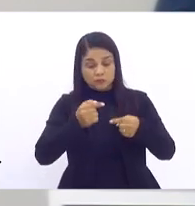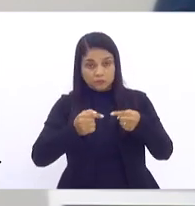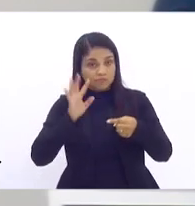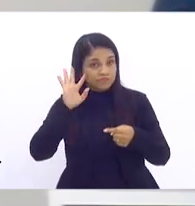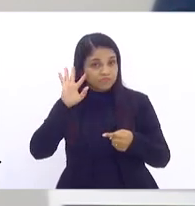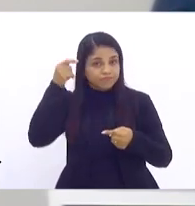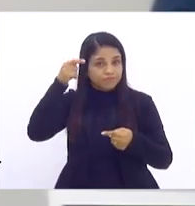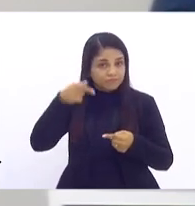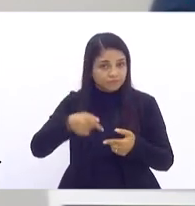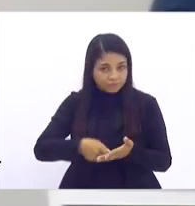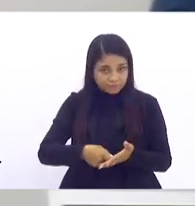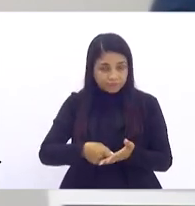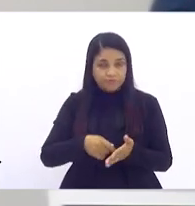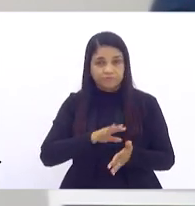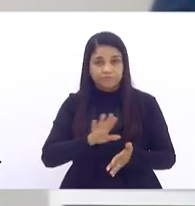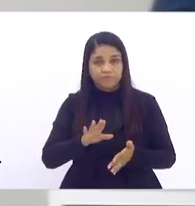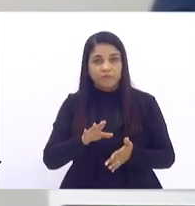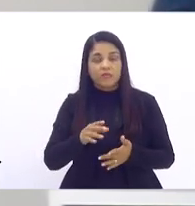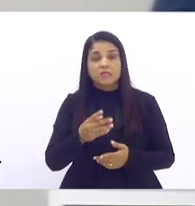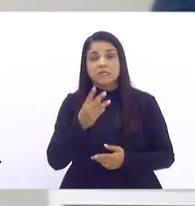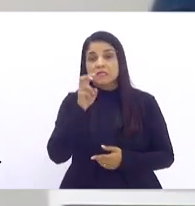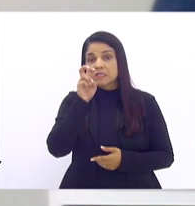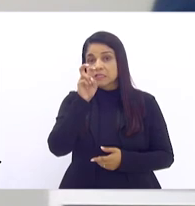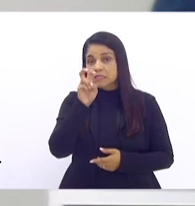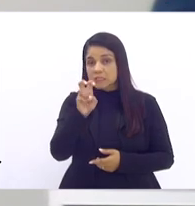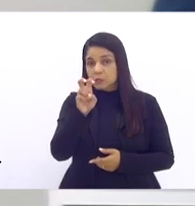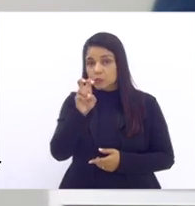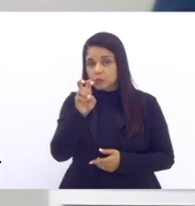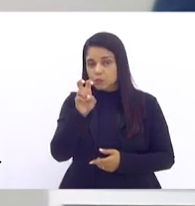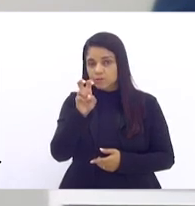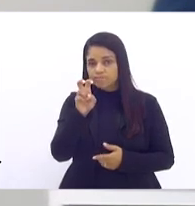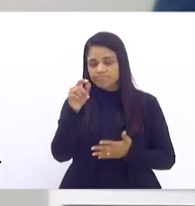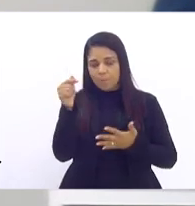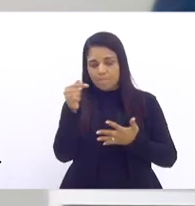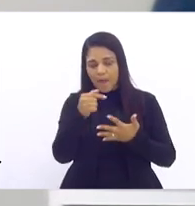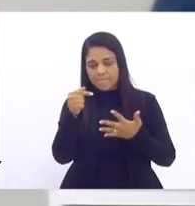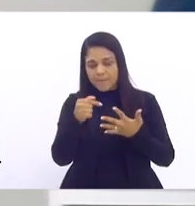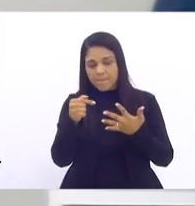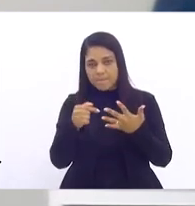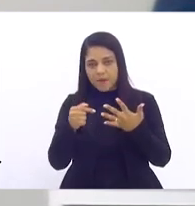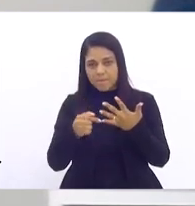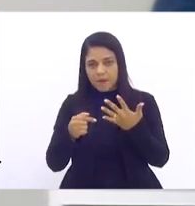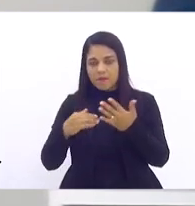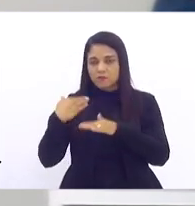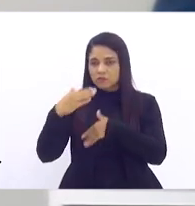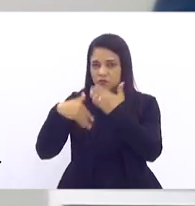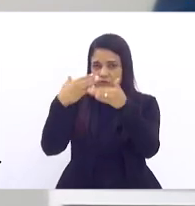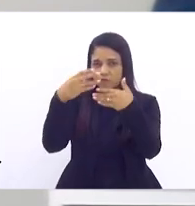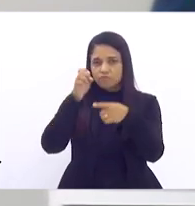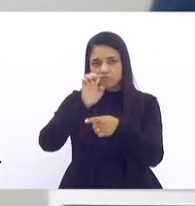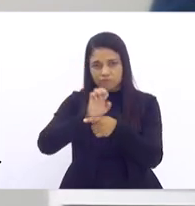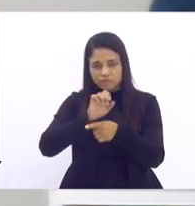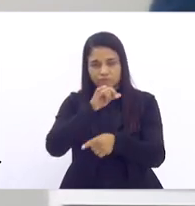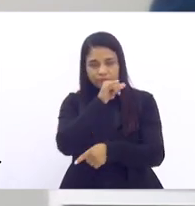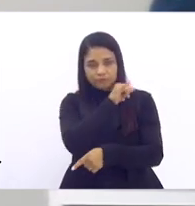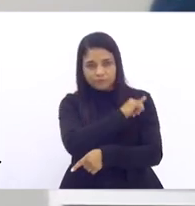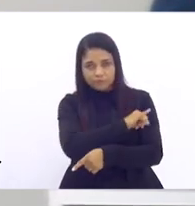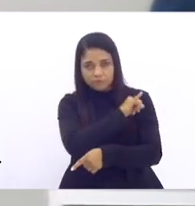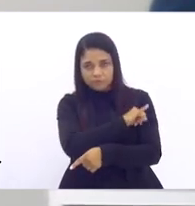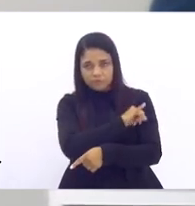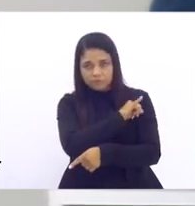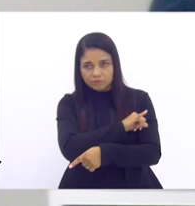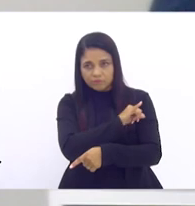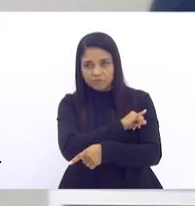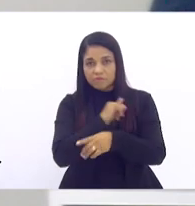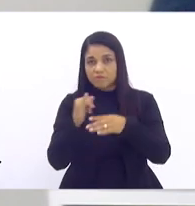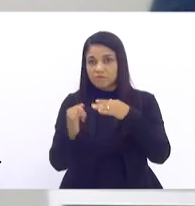cinco vetores de desenvolvimento para o estado do Rio de Janeiro isso foi institucionalizado